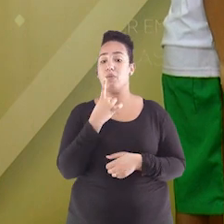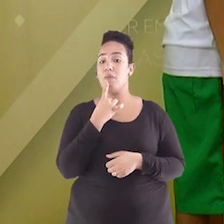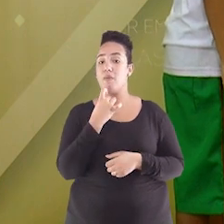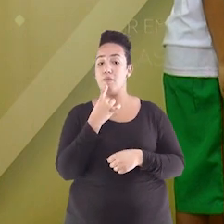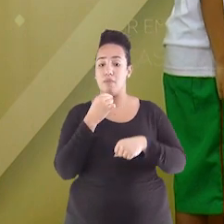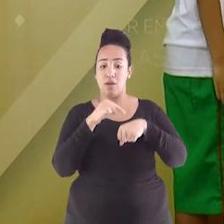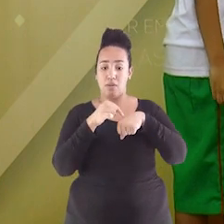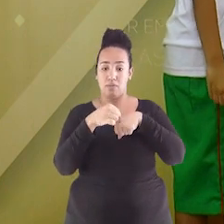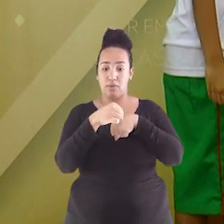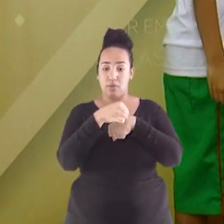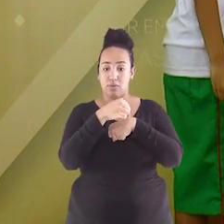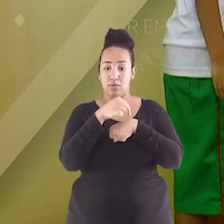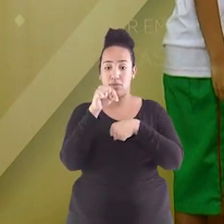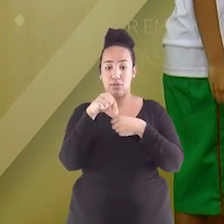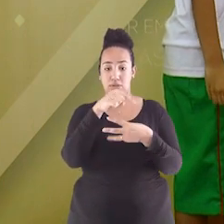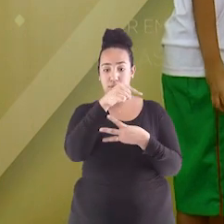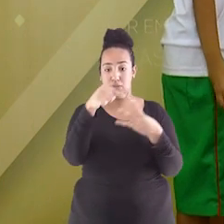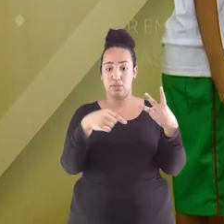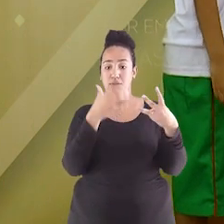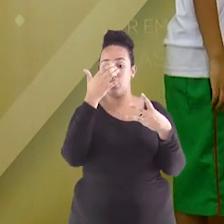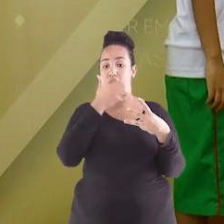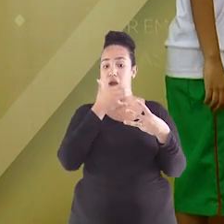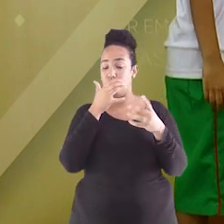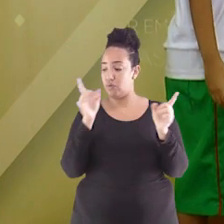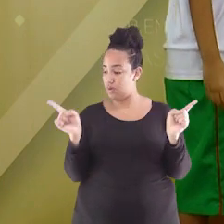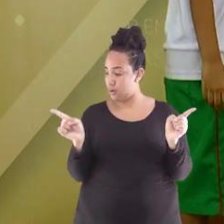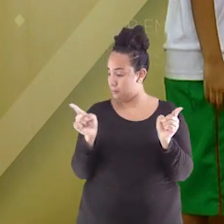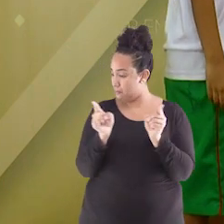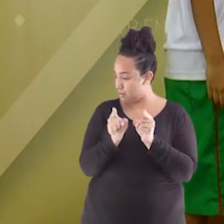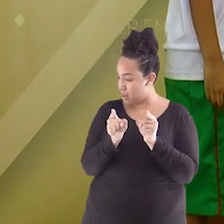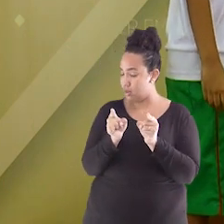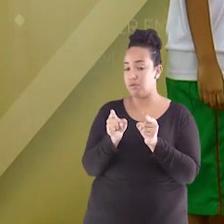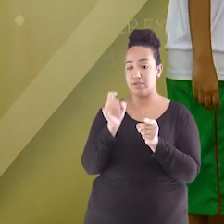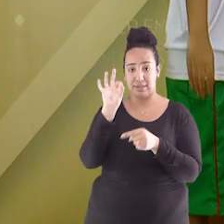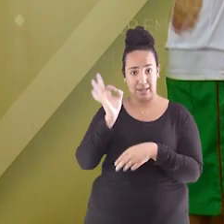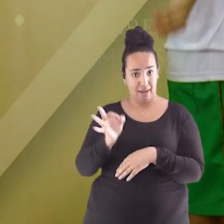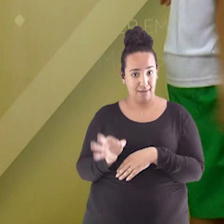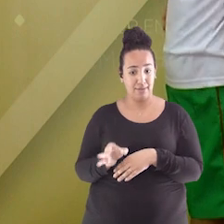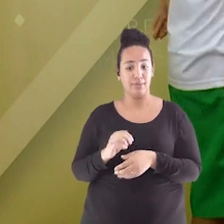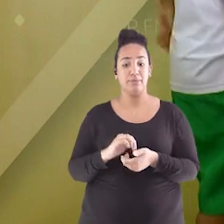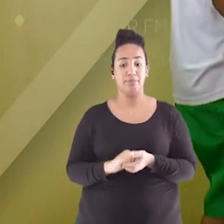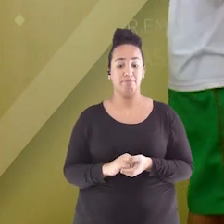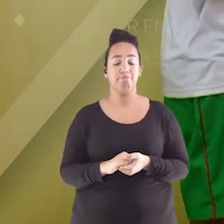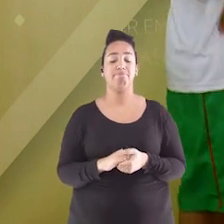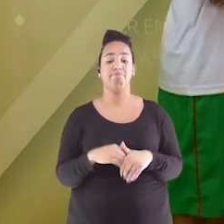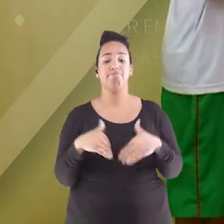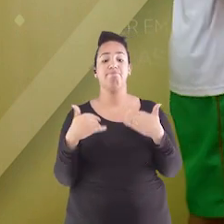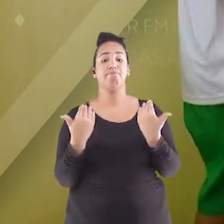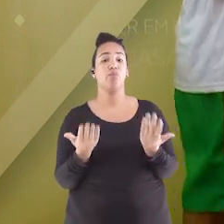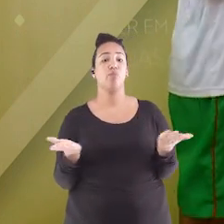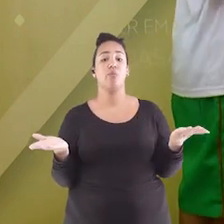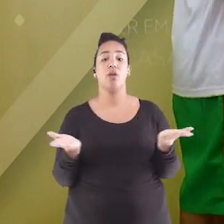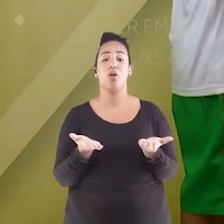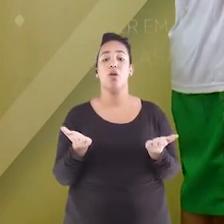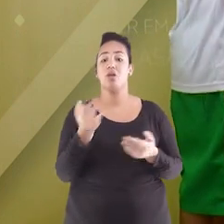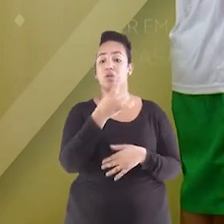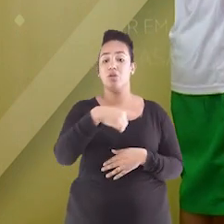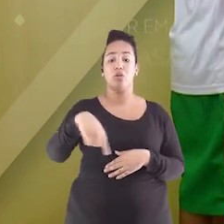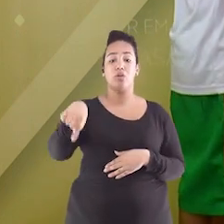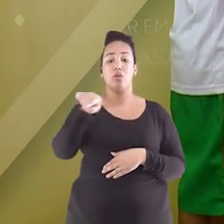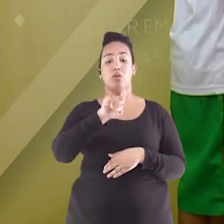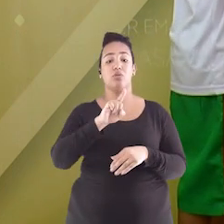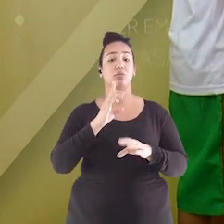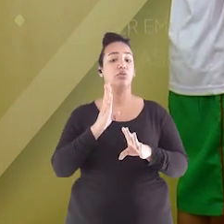das três frutas, ela é a menor. Sim. Certo? Certo. Muito bem. Então vamos lá. Agora nós vamos